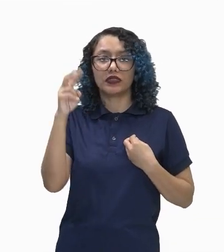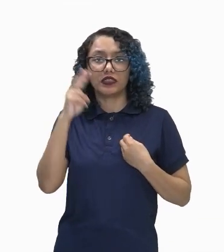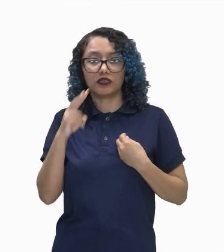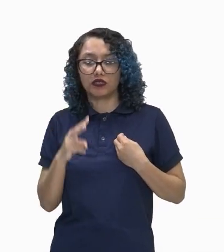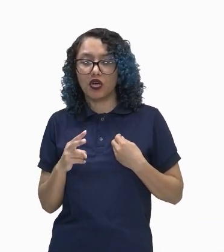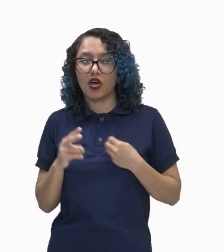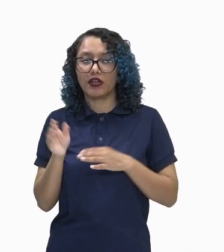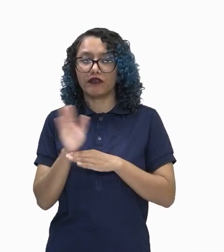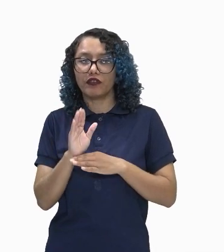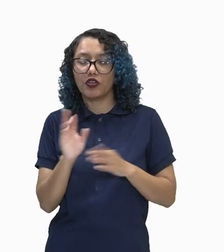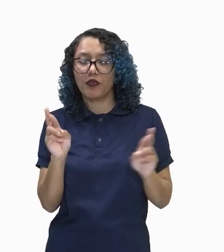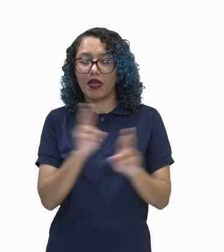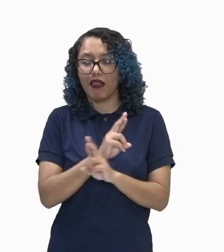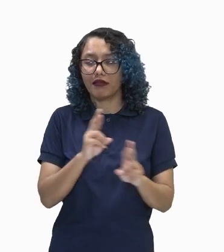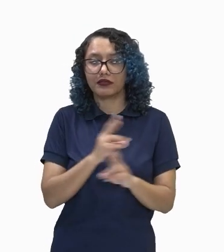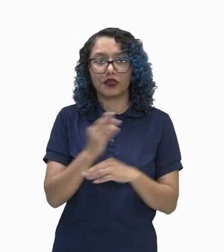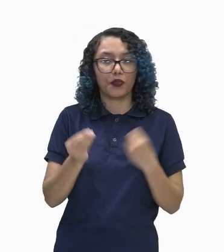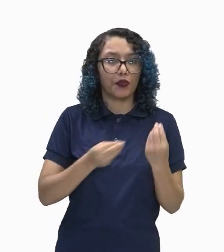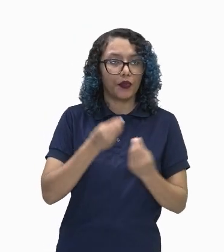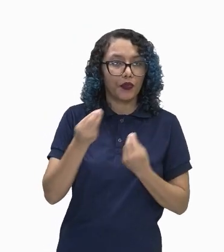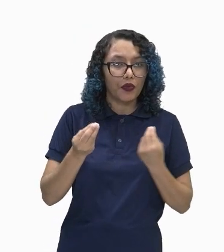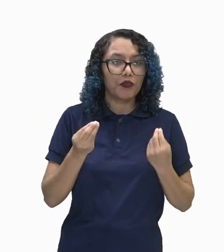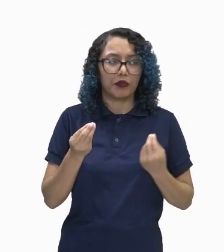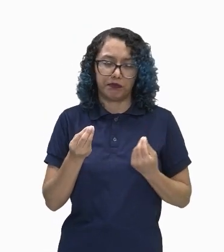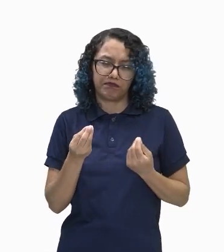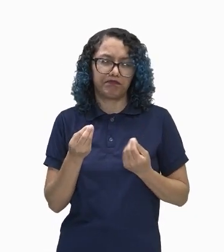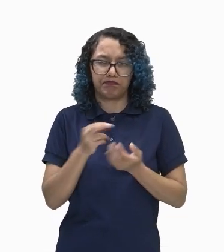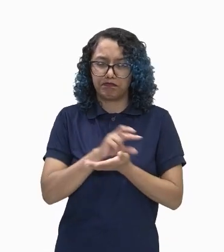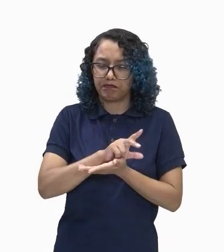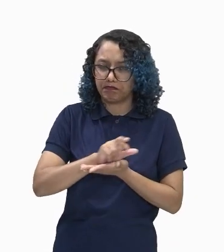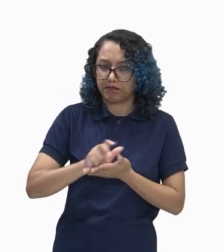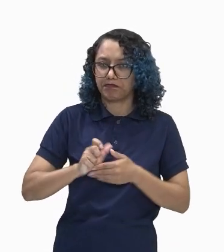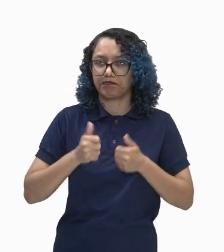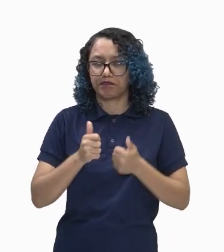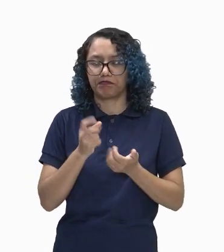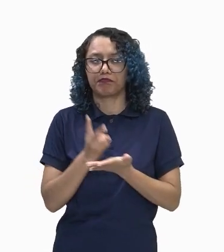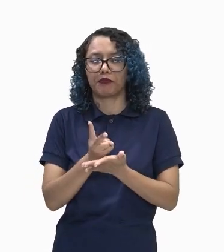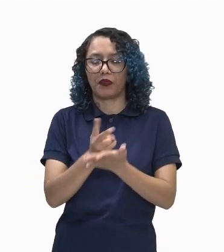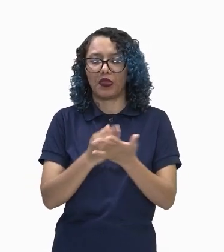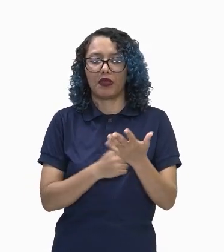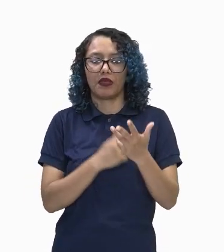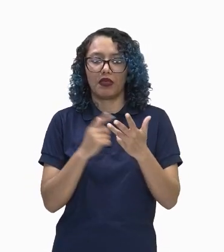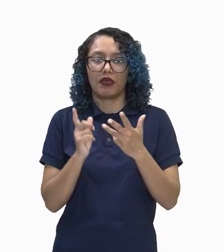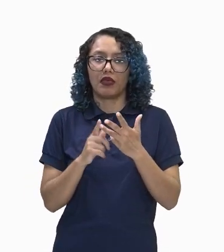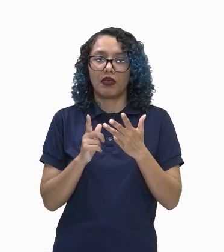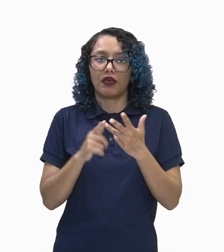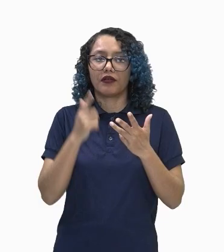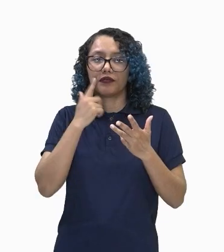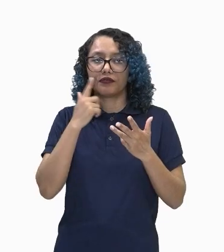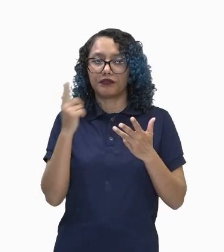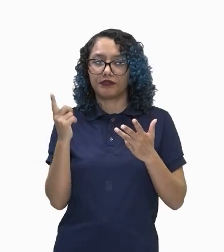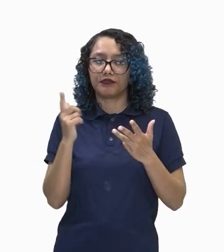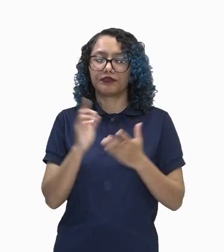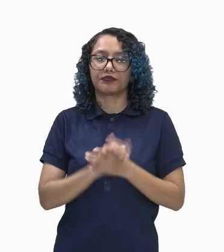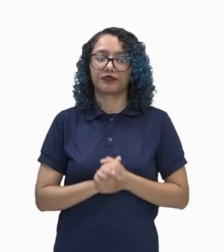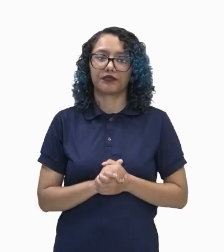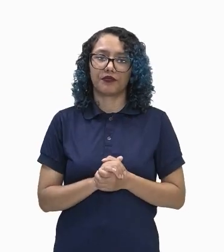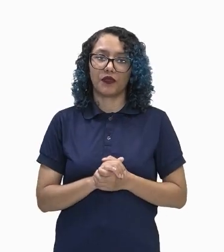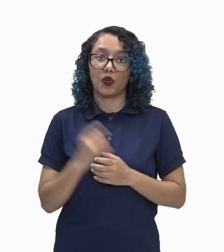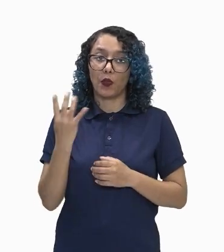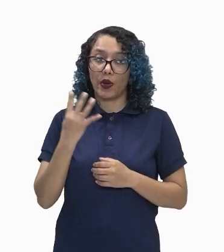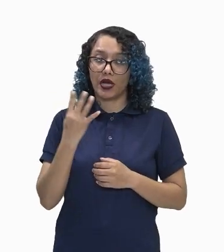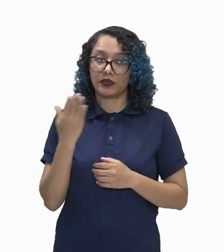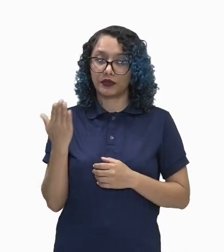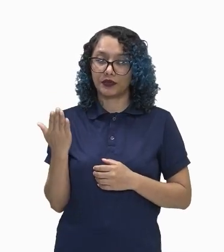e assim por diante, ok? Avançando, vamos então ao quarto elemento, ao quarto critério que